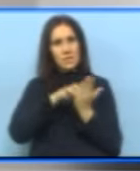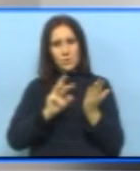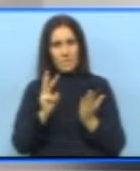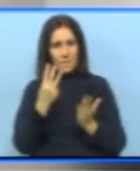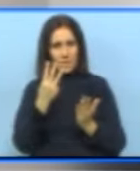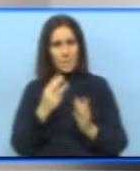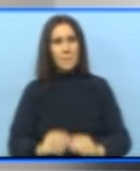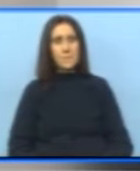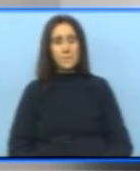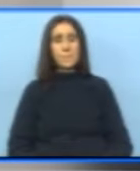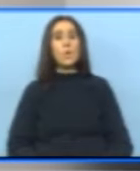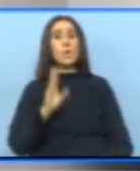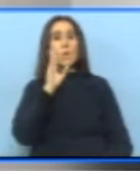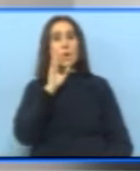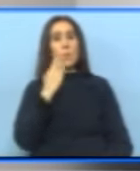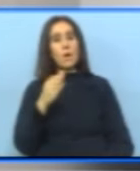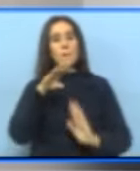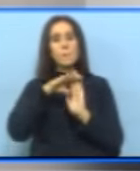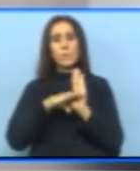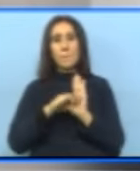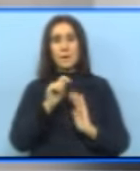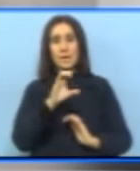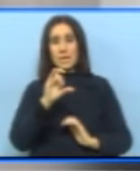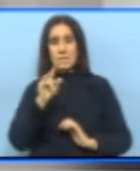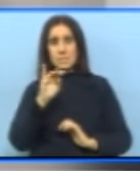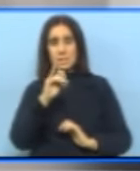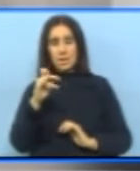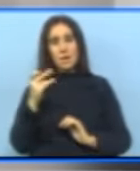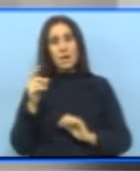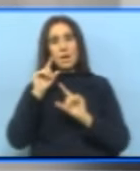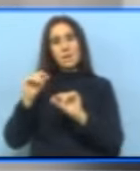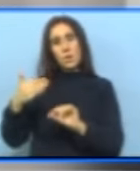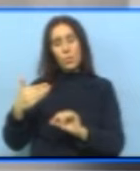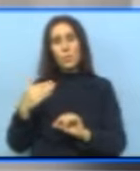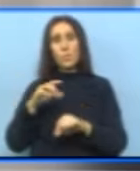textos. Mais logo, siga o programa Eclésia na emissão da Antena 1